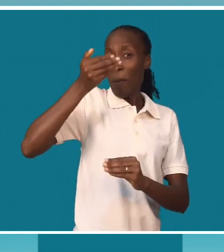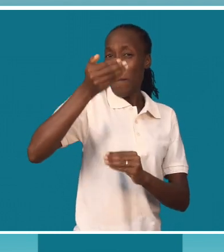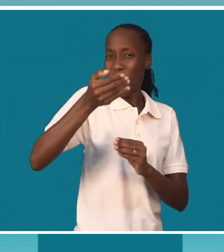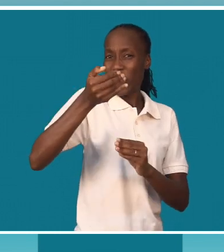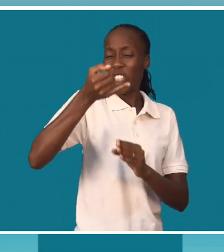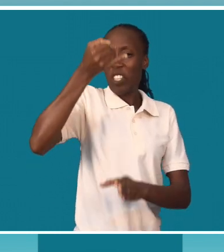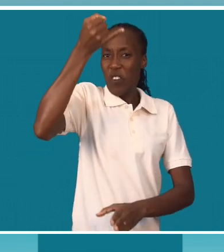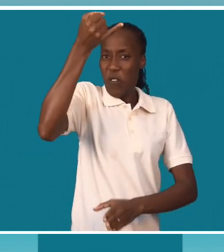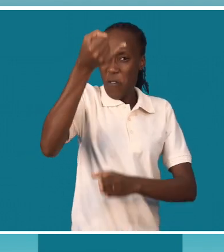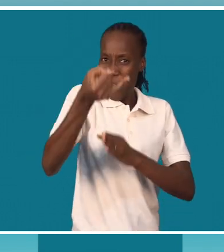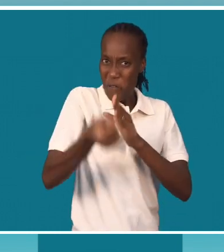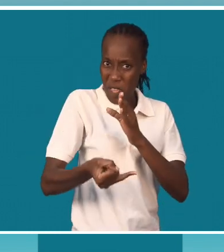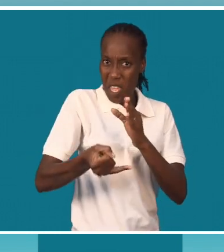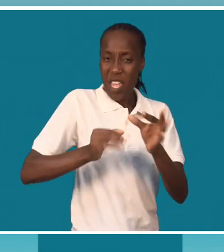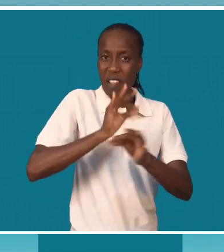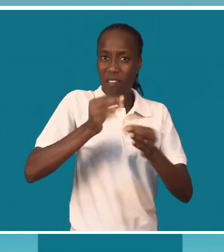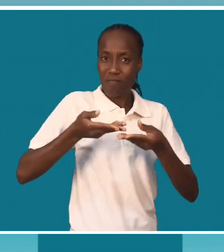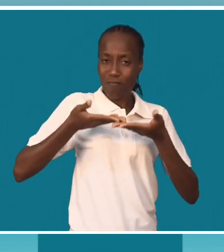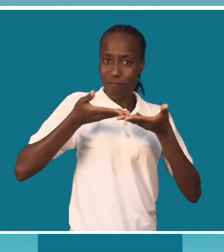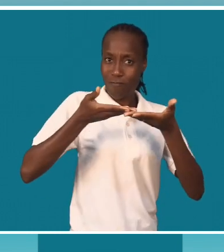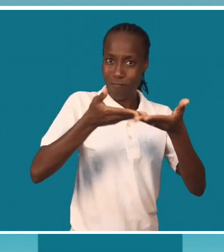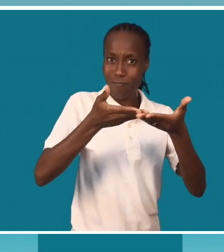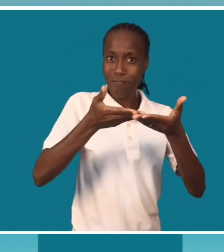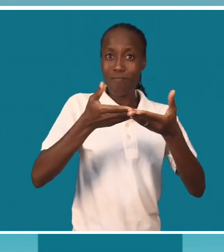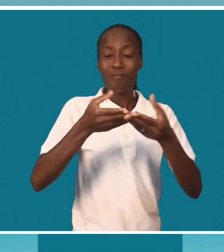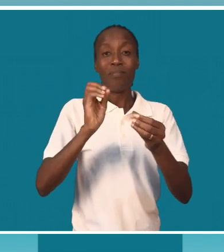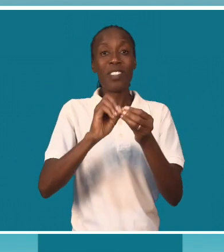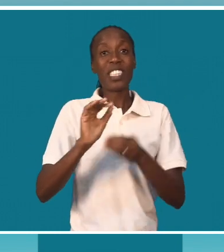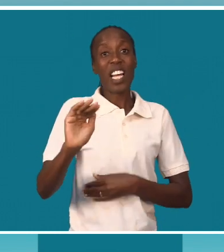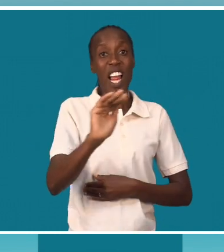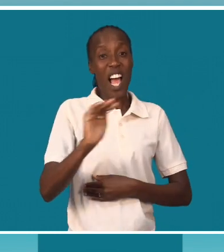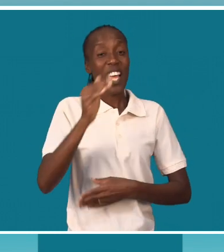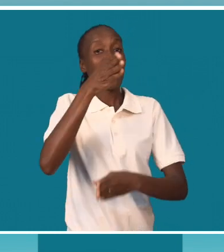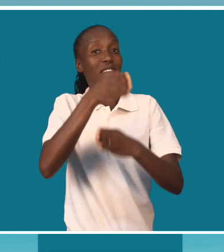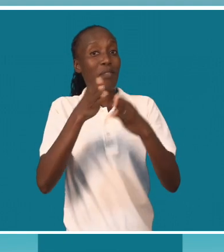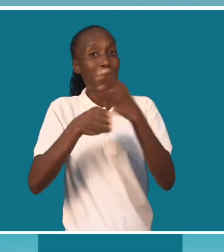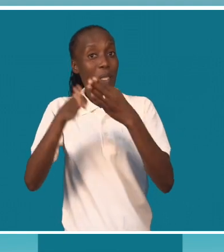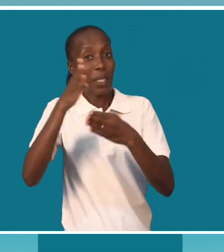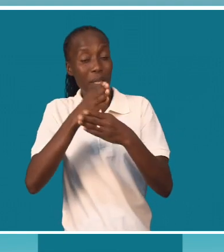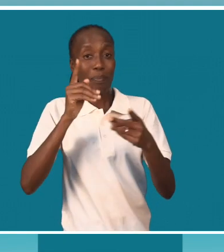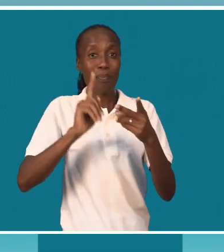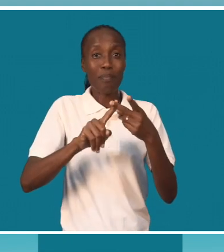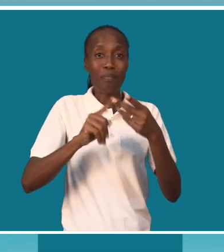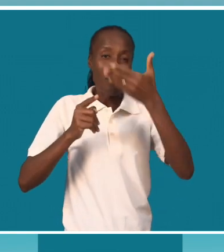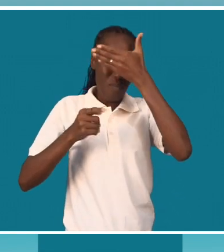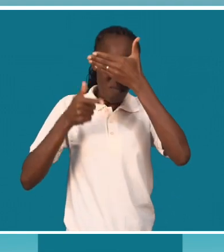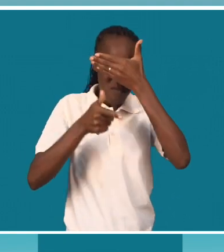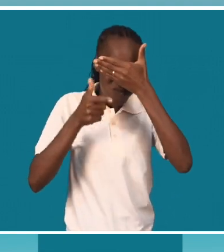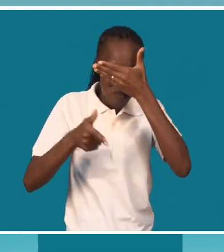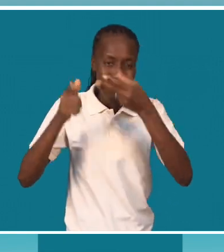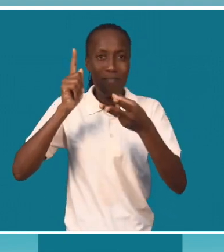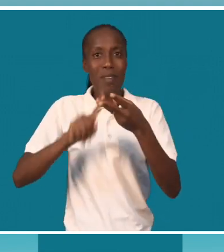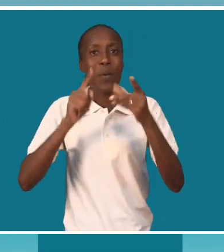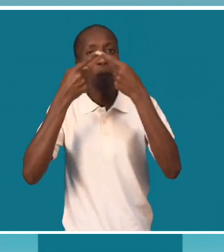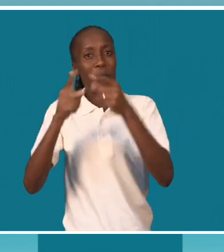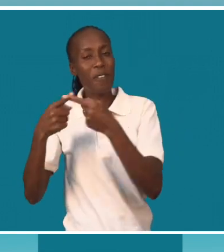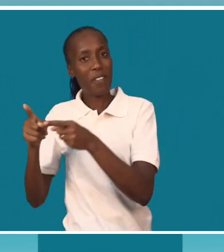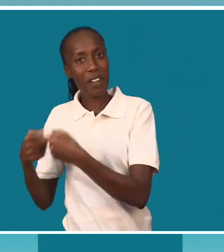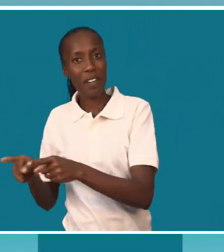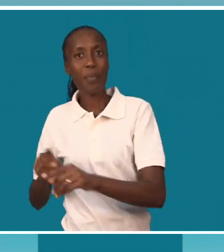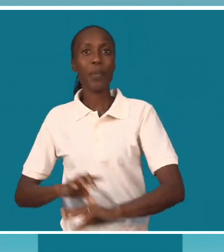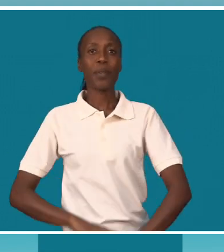que no final receberam kits de trabalho para os ramos de pedreiro, serelaria e